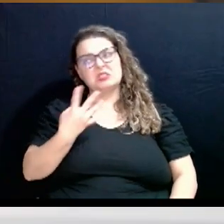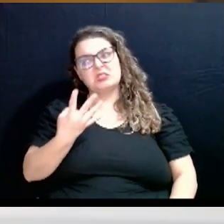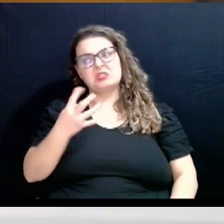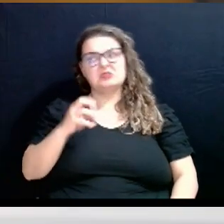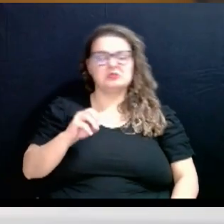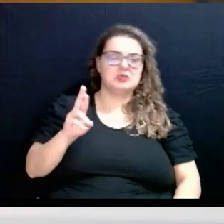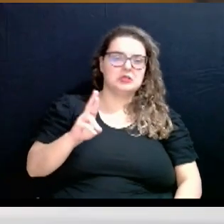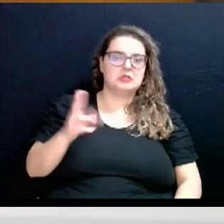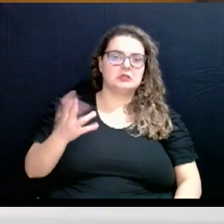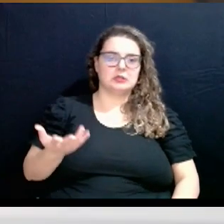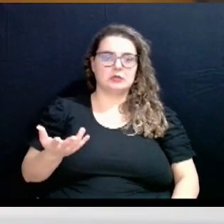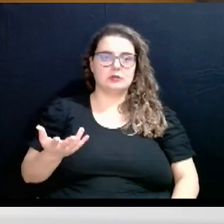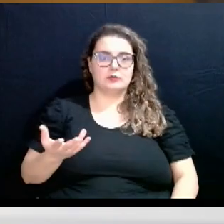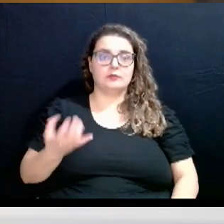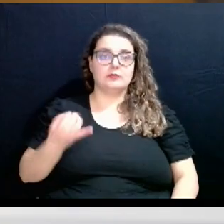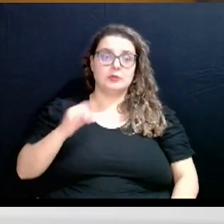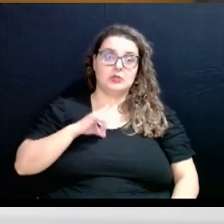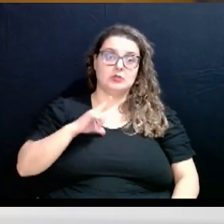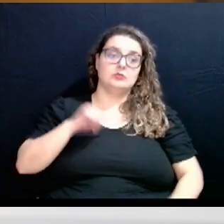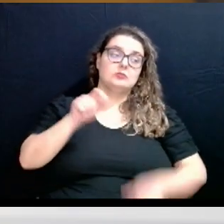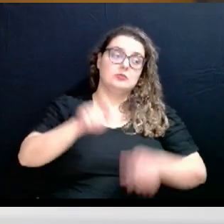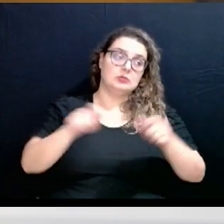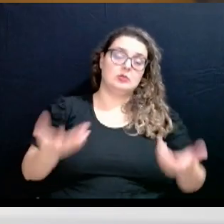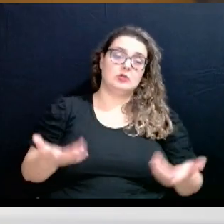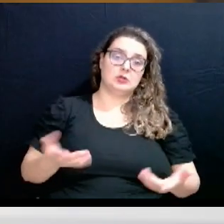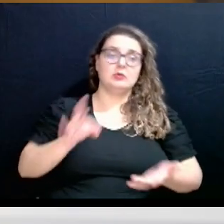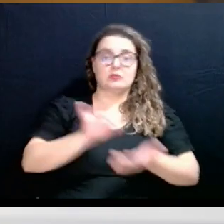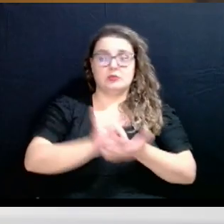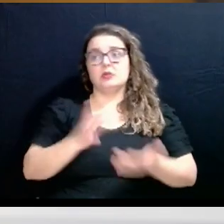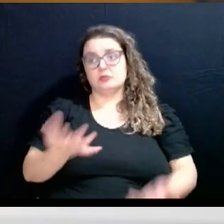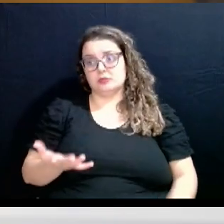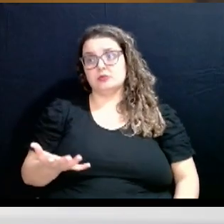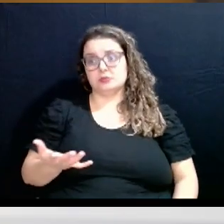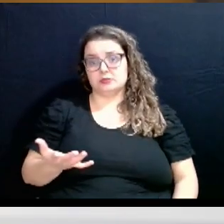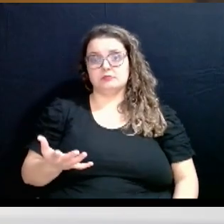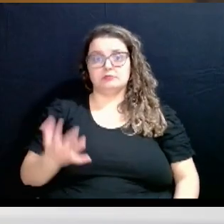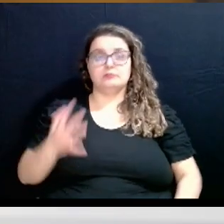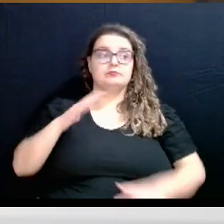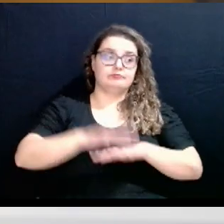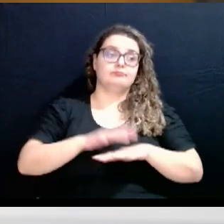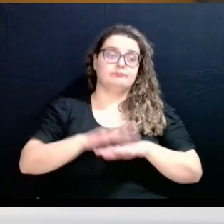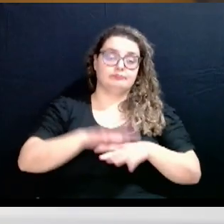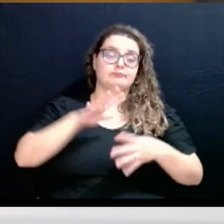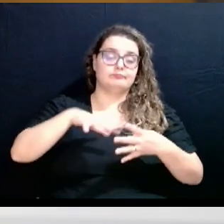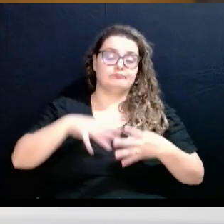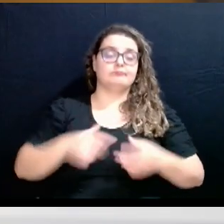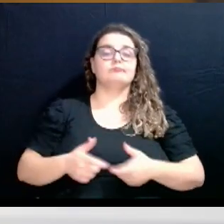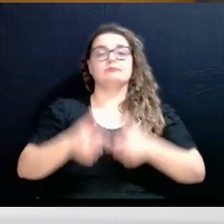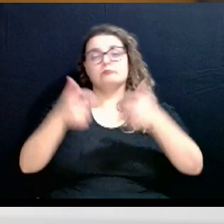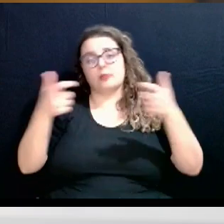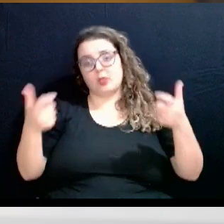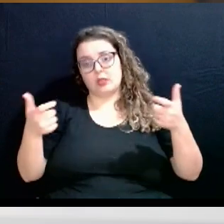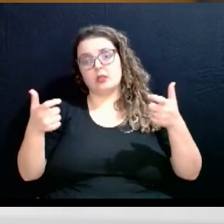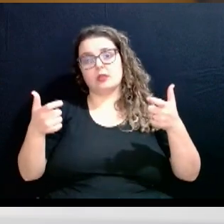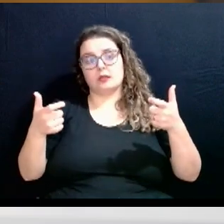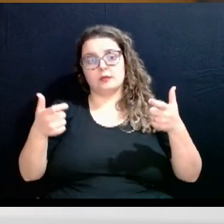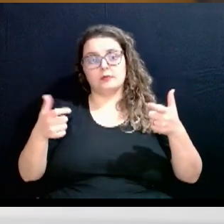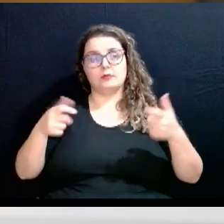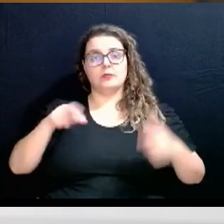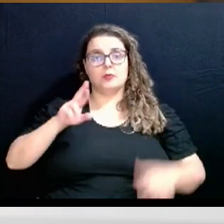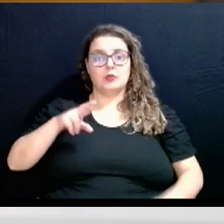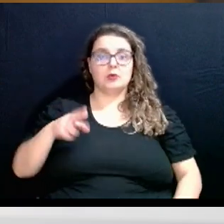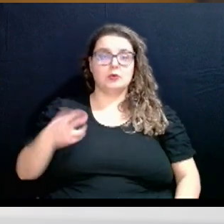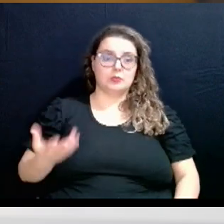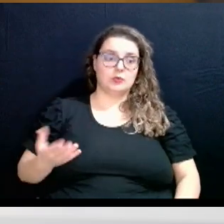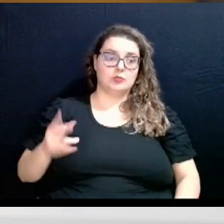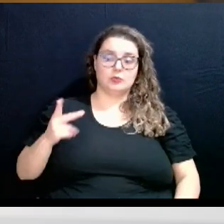uns R$140. Se tiver mais hóspede, é verdade, aí essa conta tende a ficar maior